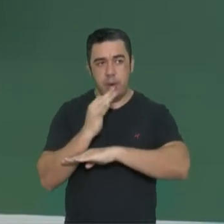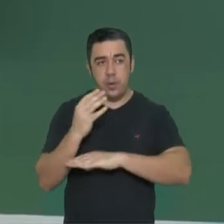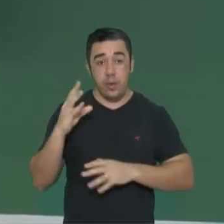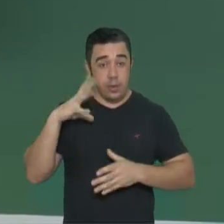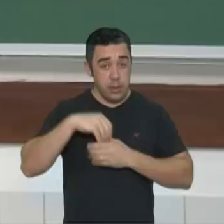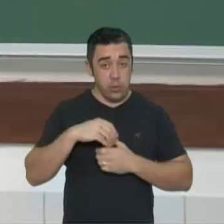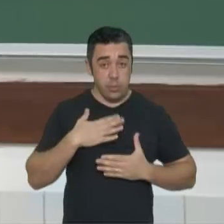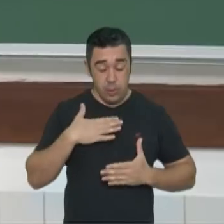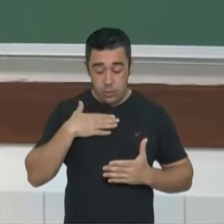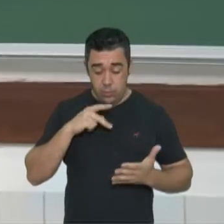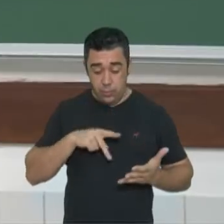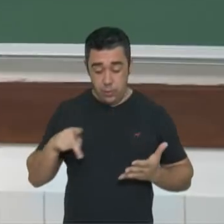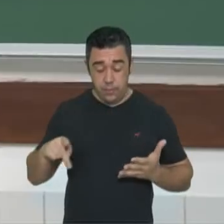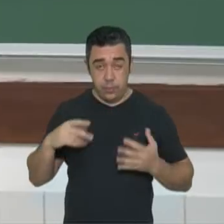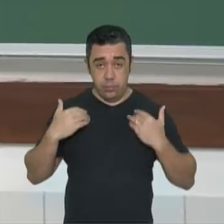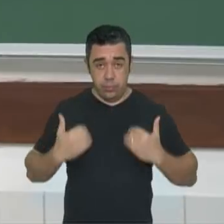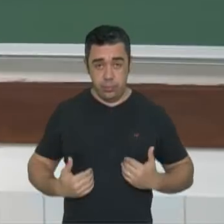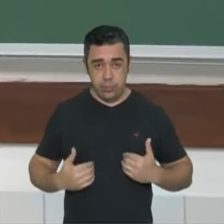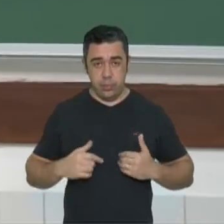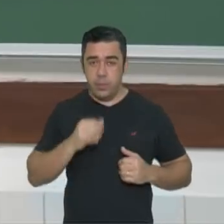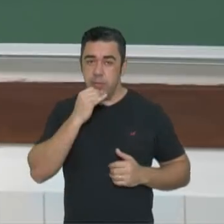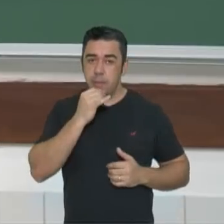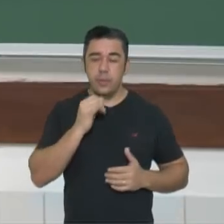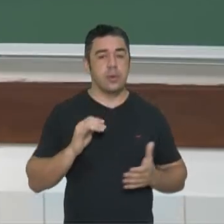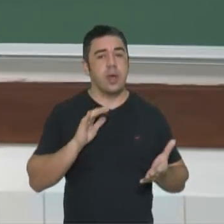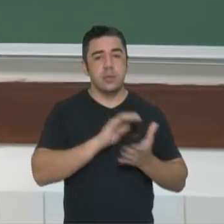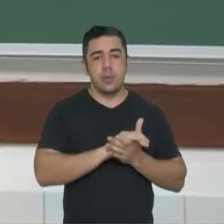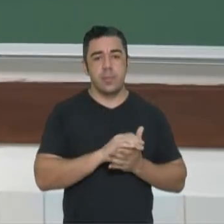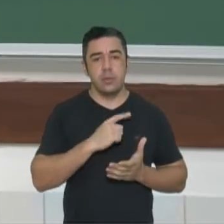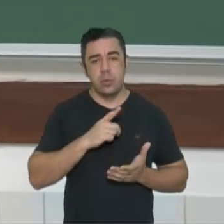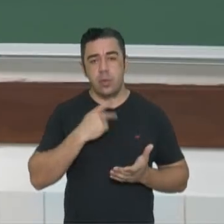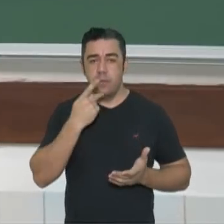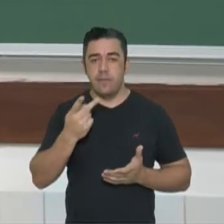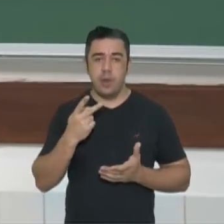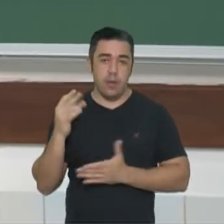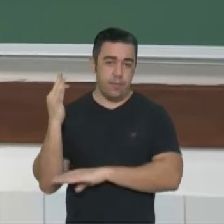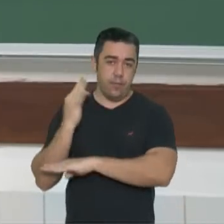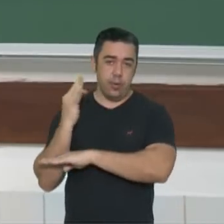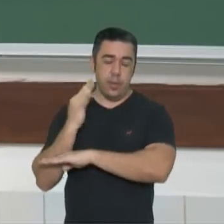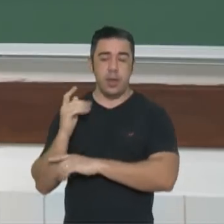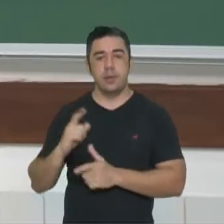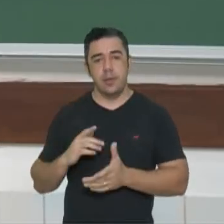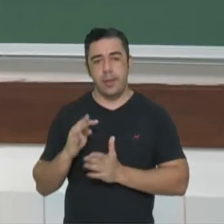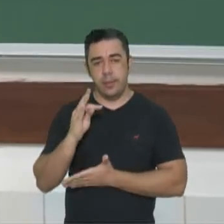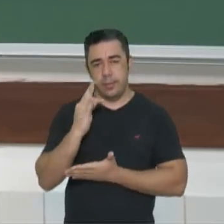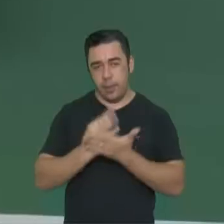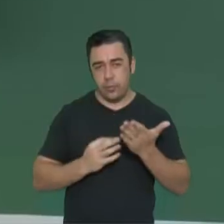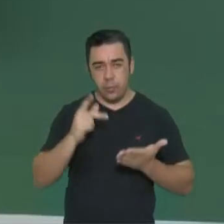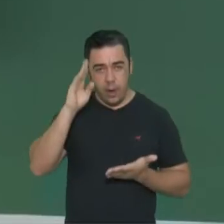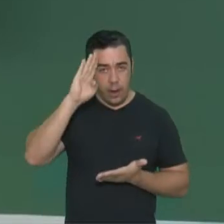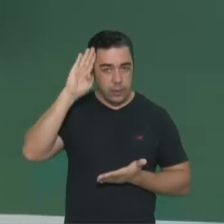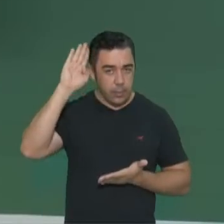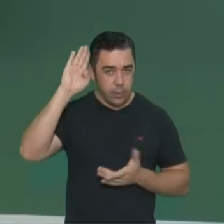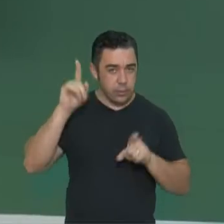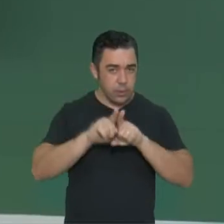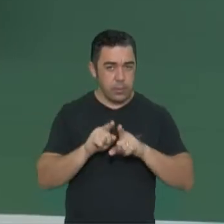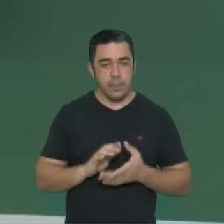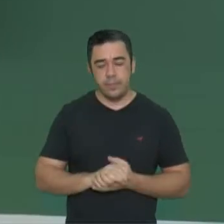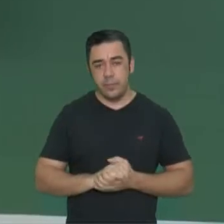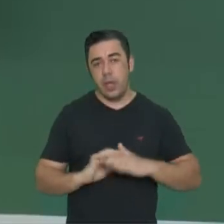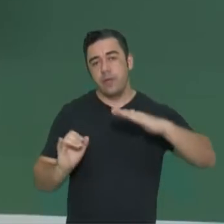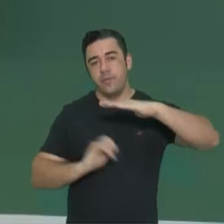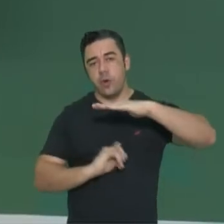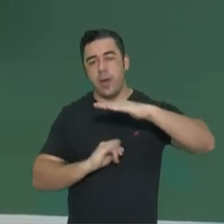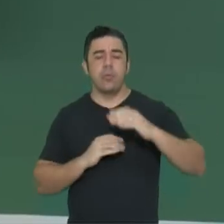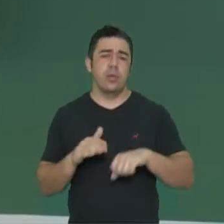minha vestimenta mais adequada para o meu casamento? Então tem que usar textos acadêmicos, certo? Linguagem informal é